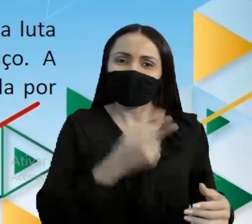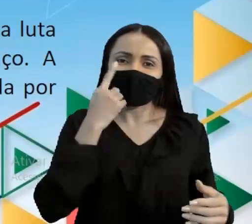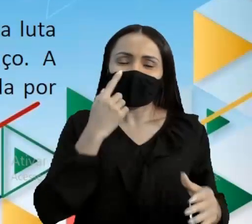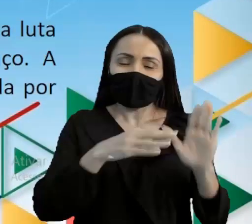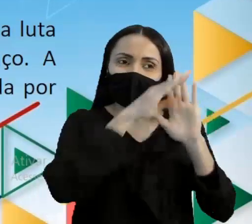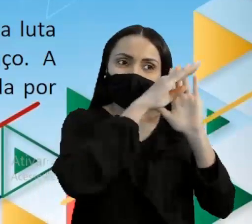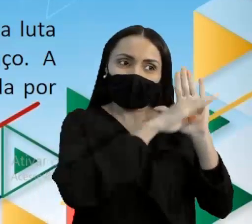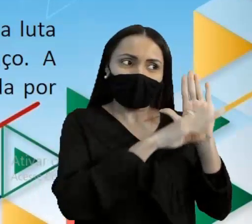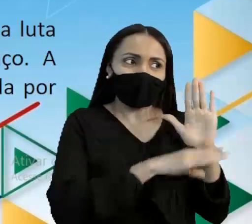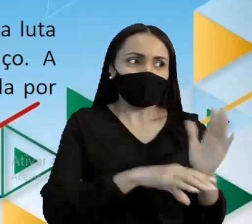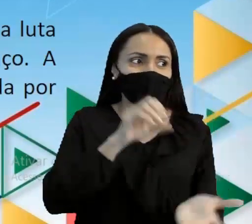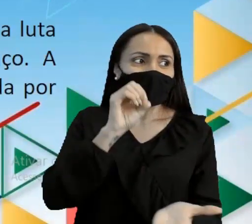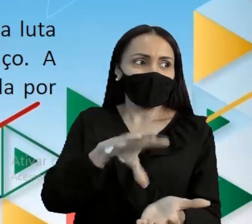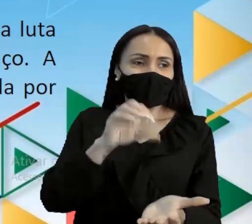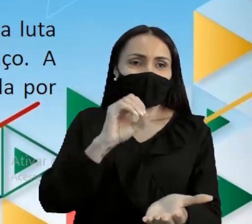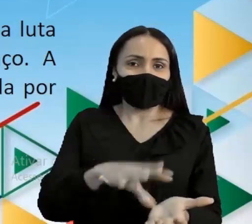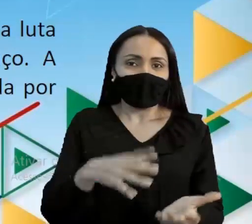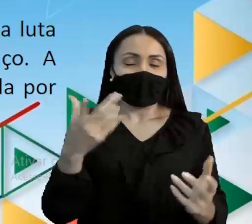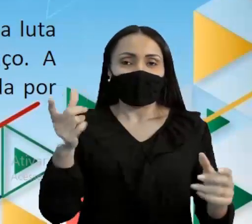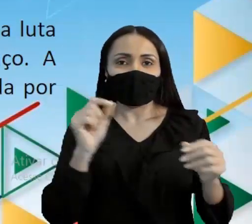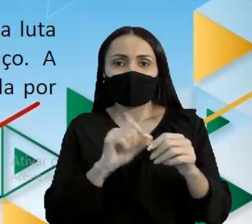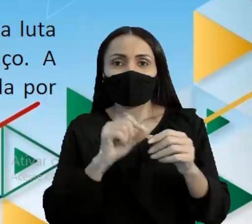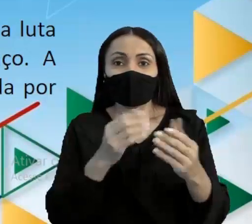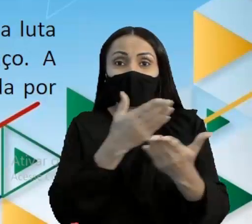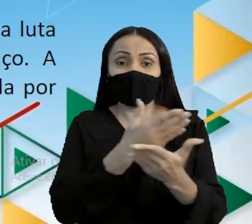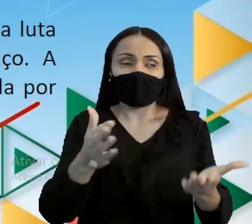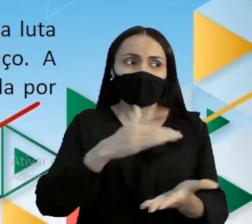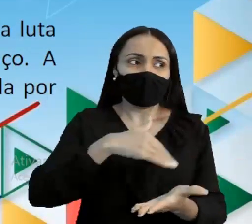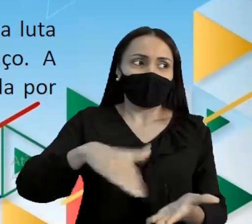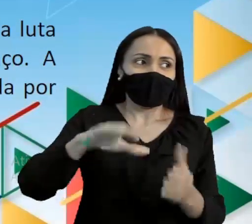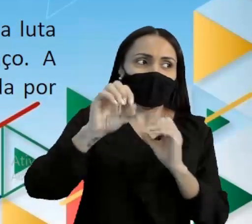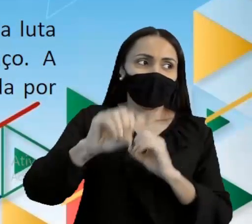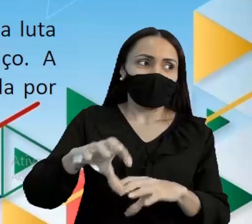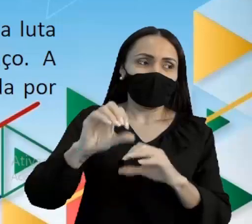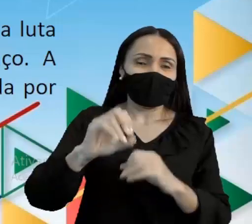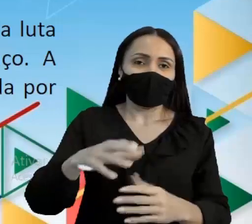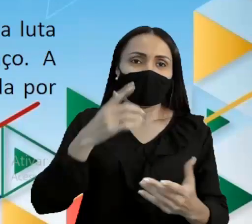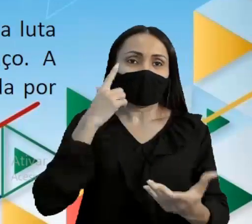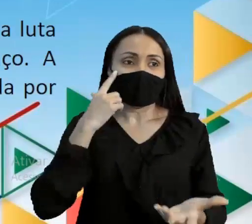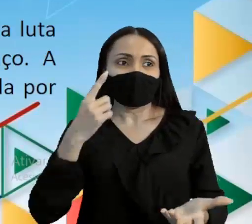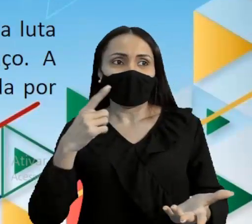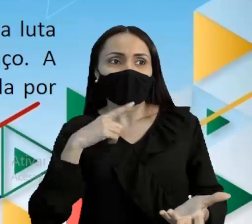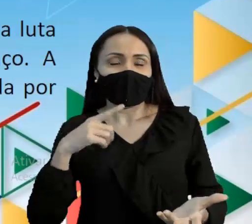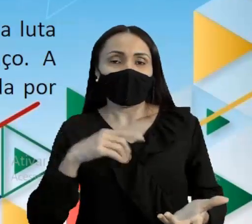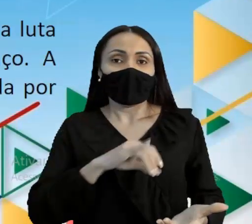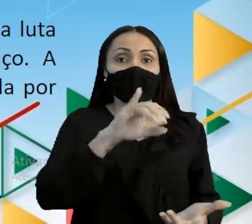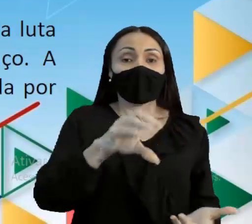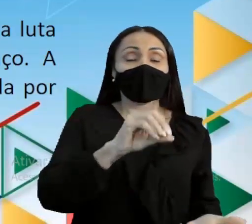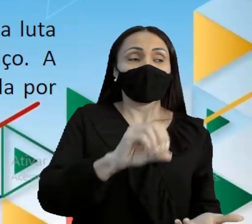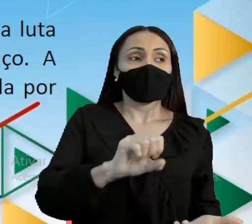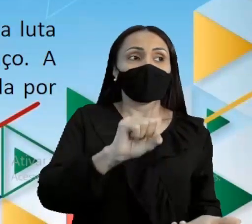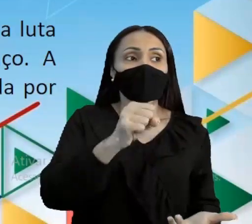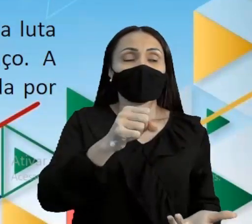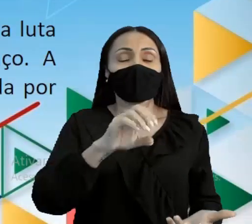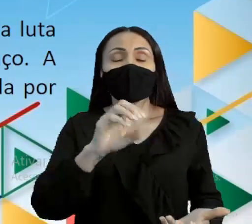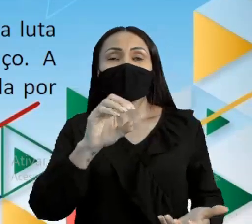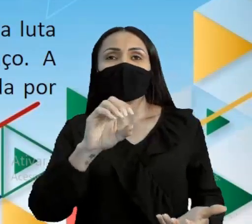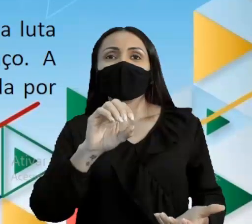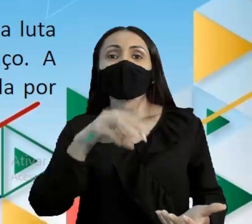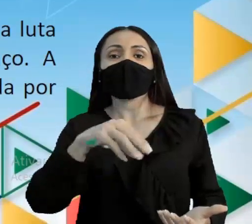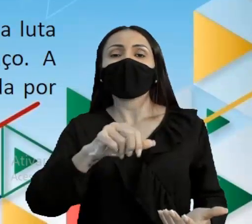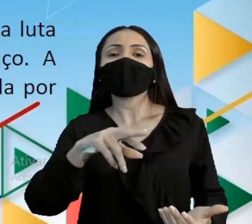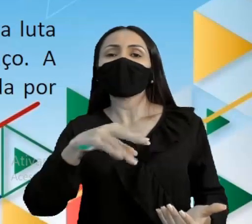programa Educa PE, feito para vocês pela Secretaria de Educação. Tem aí o José de San Martín. Então, esse